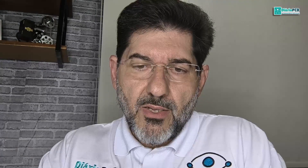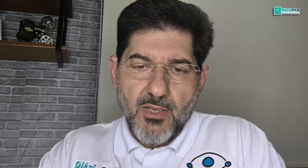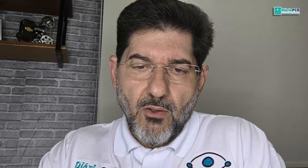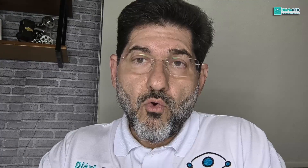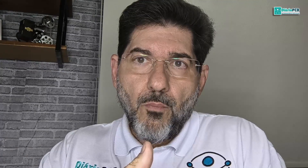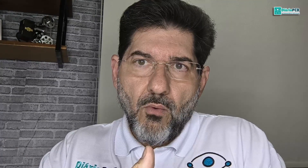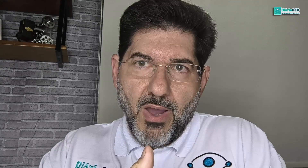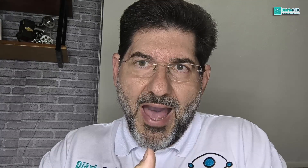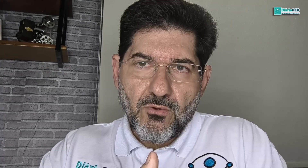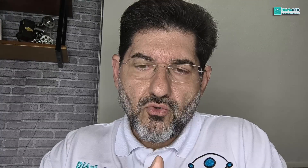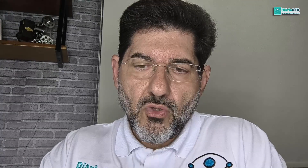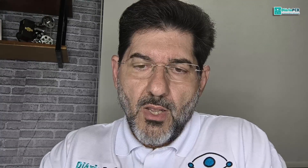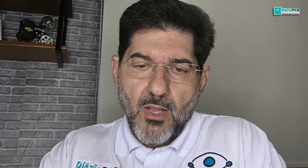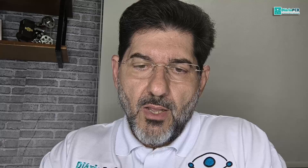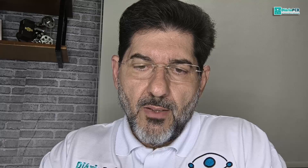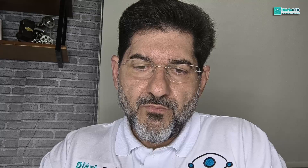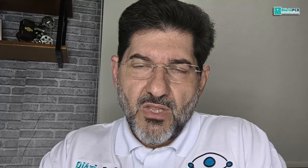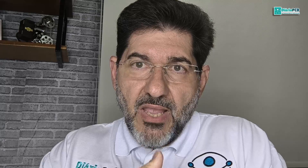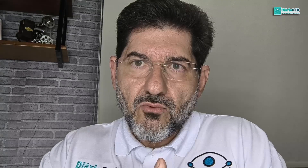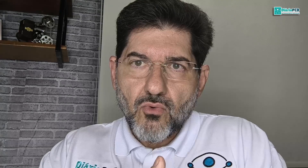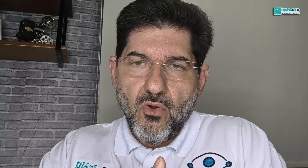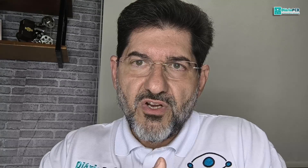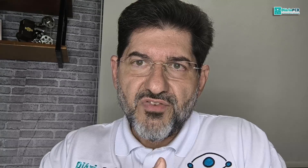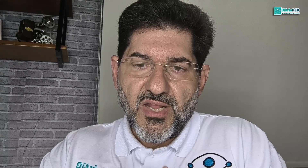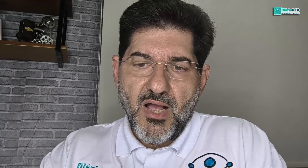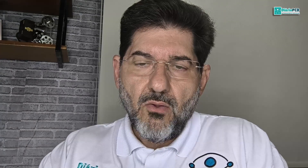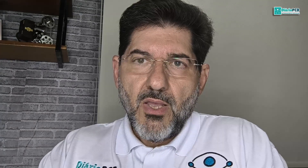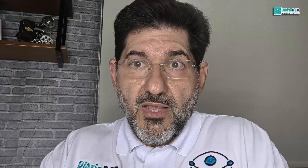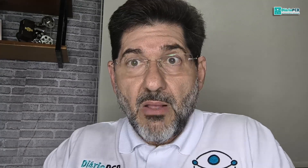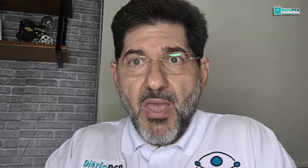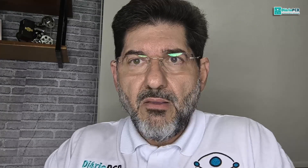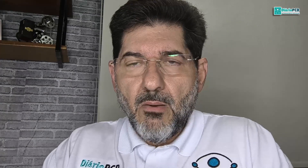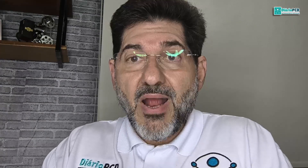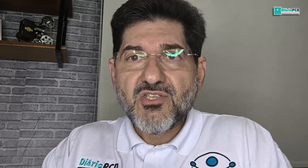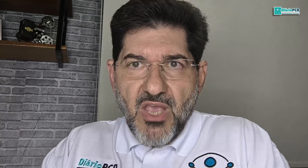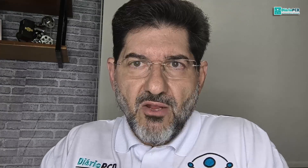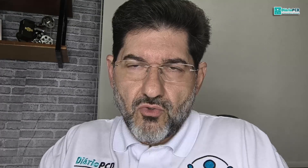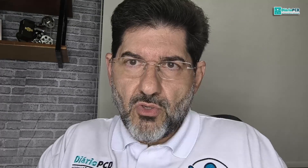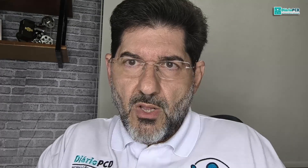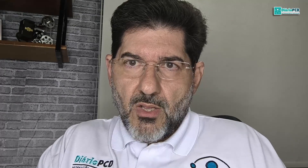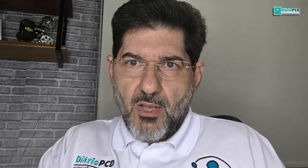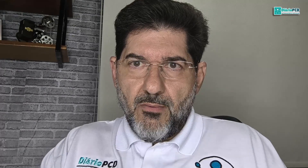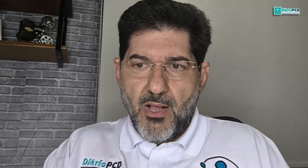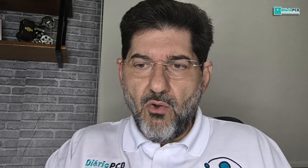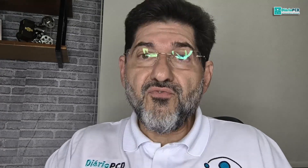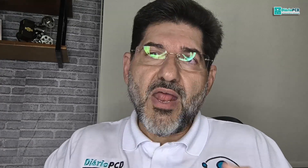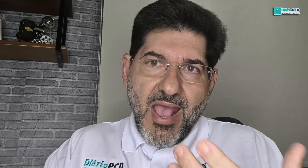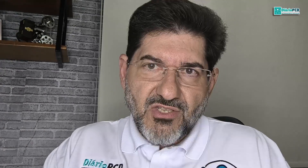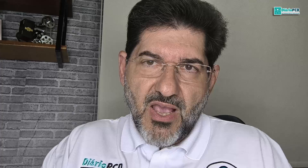pessoas que ocupam cargos dentro do governo federal e também parceiros